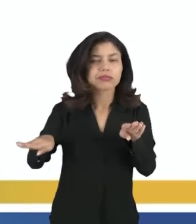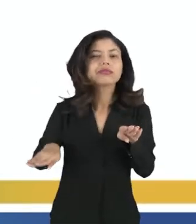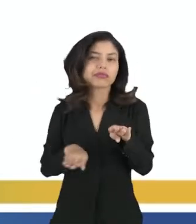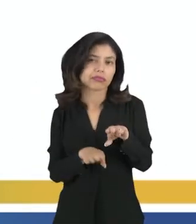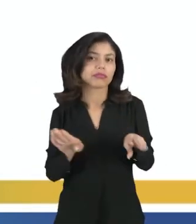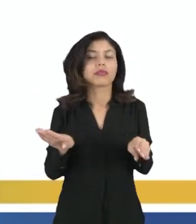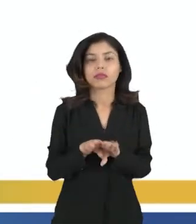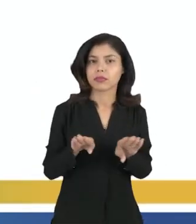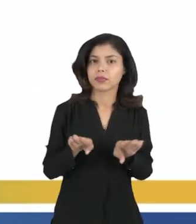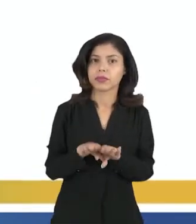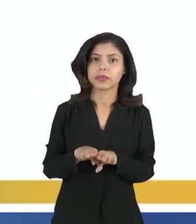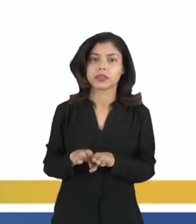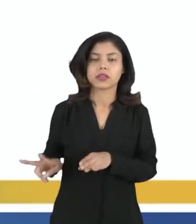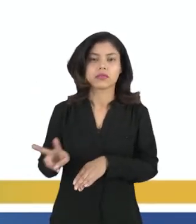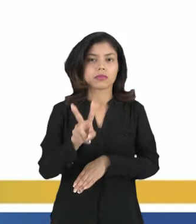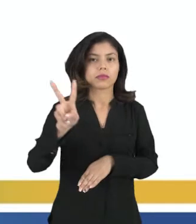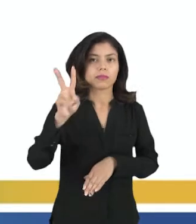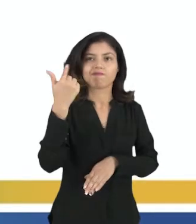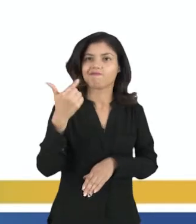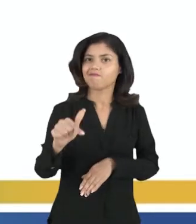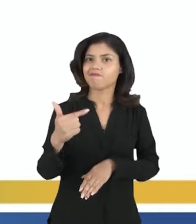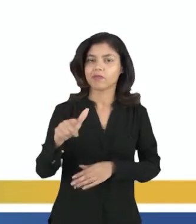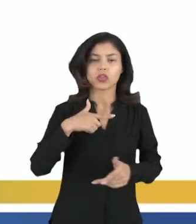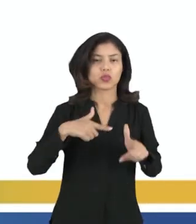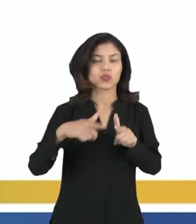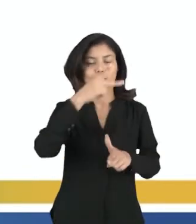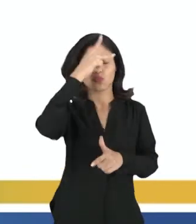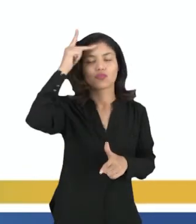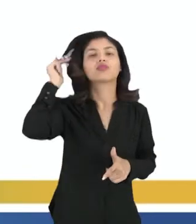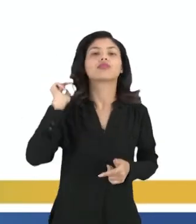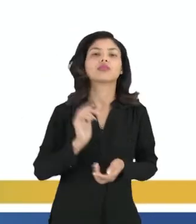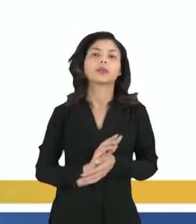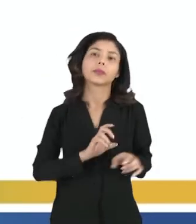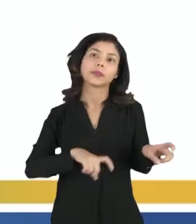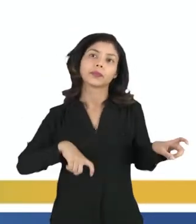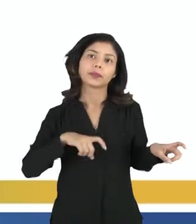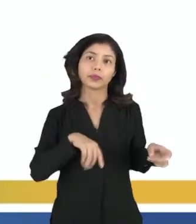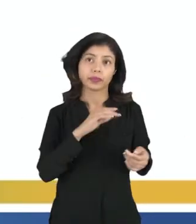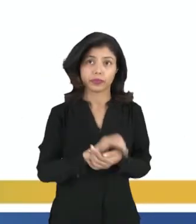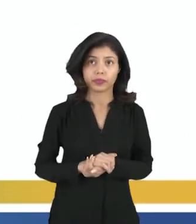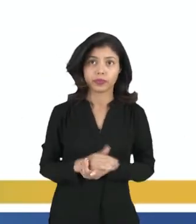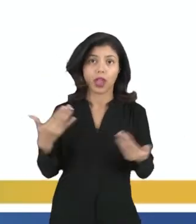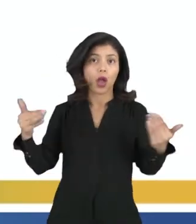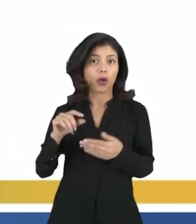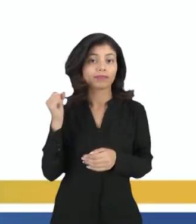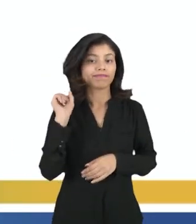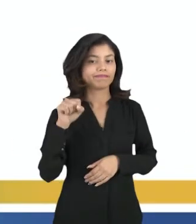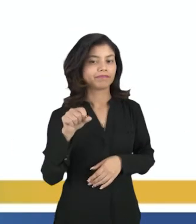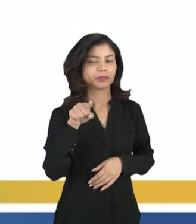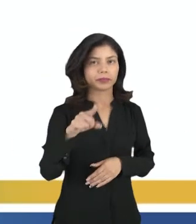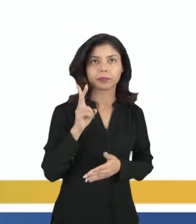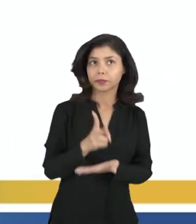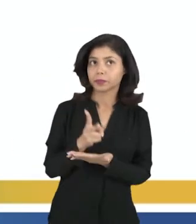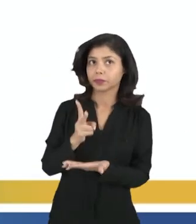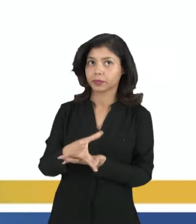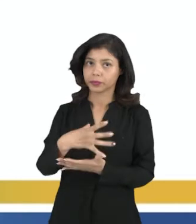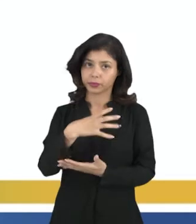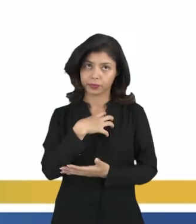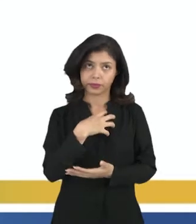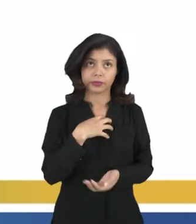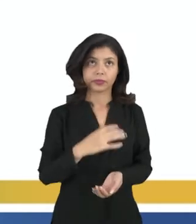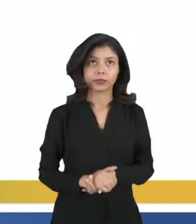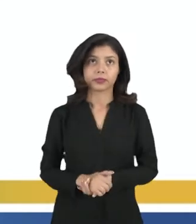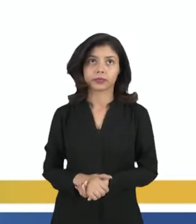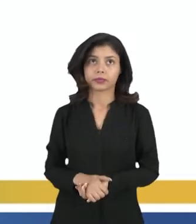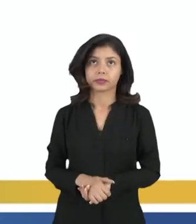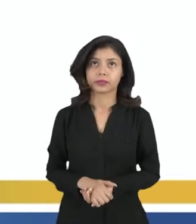e também de desvalorização dos trabalhadores rurais. Agora sim, nesse mesmo sentido,